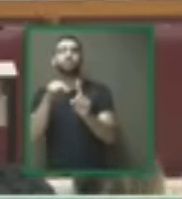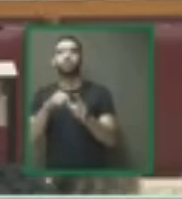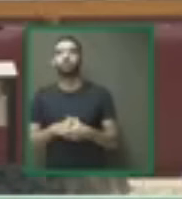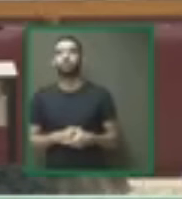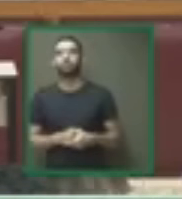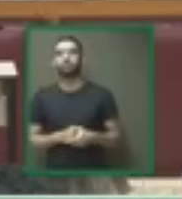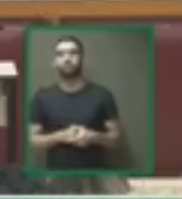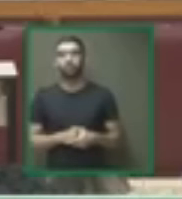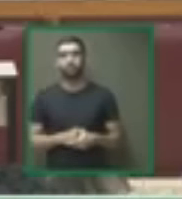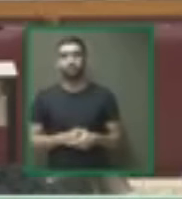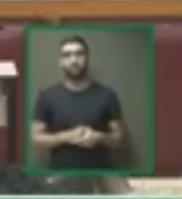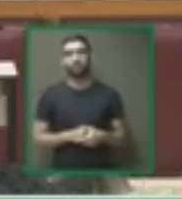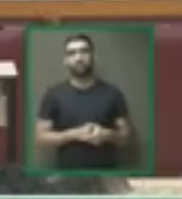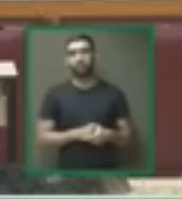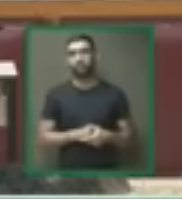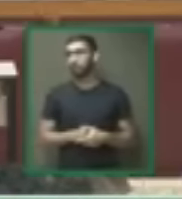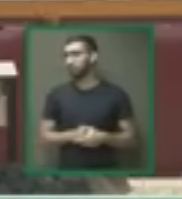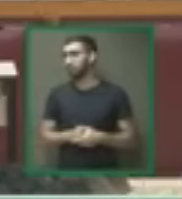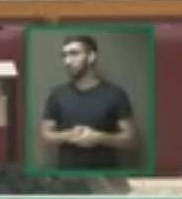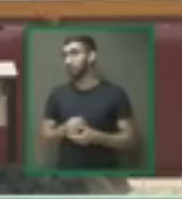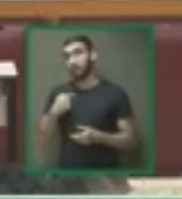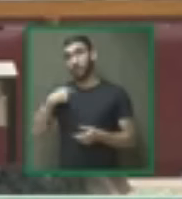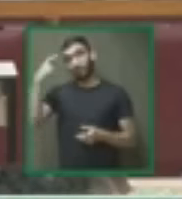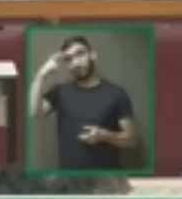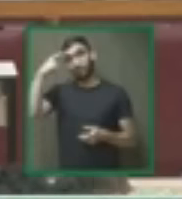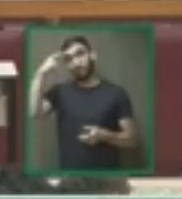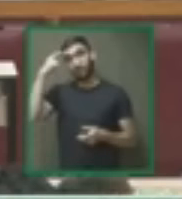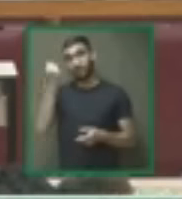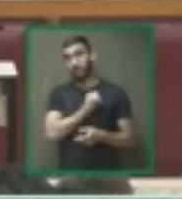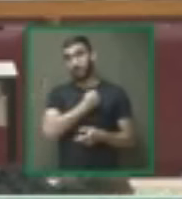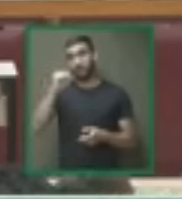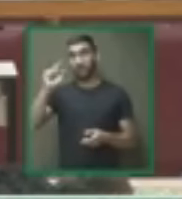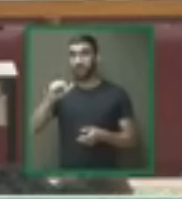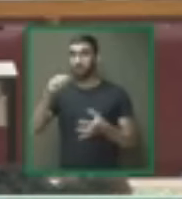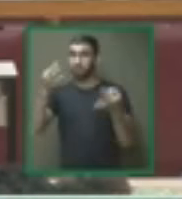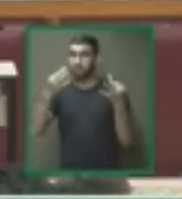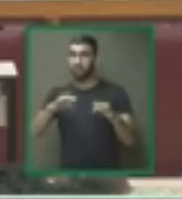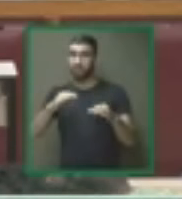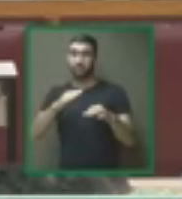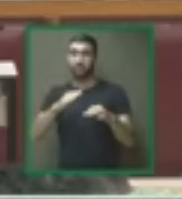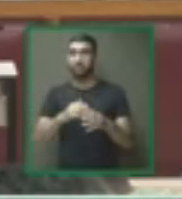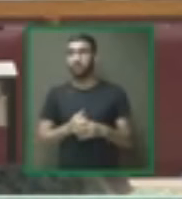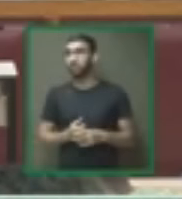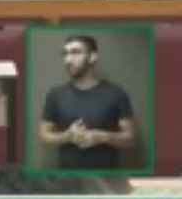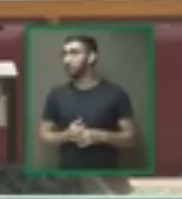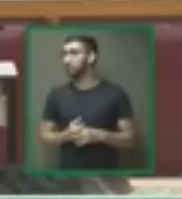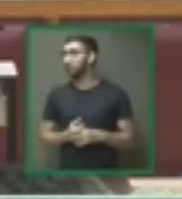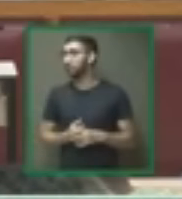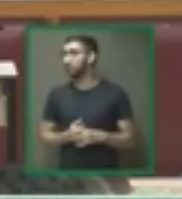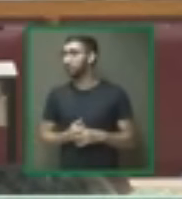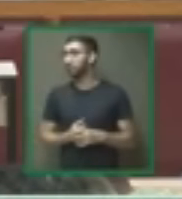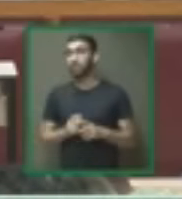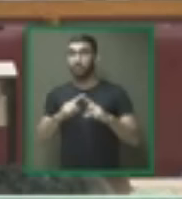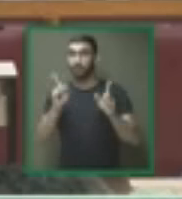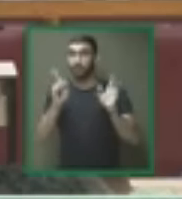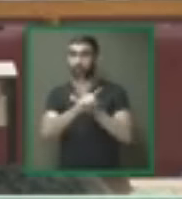Eu acredito que a defesa seria mais apta a responder do que eu. Ah, né? Tá. Mas eu quero justificar. Não, mas a pergunta